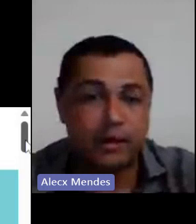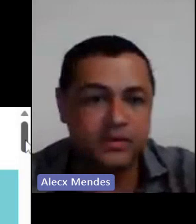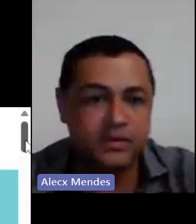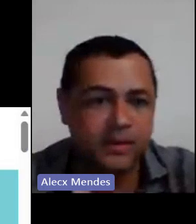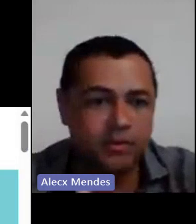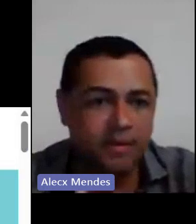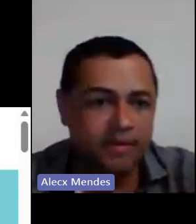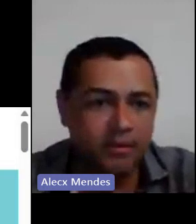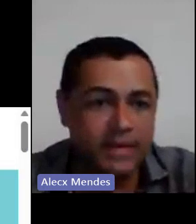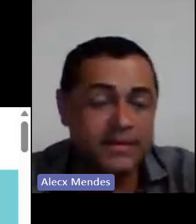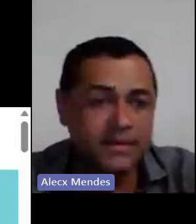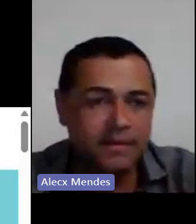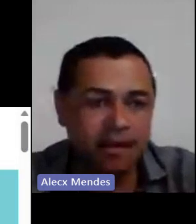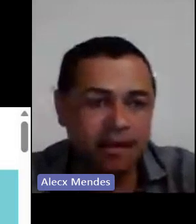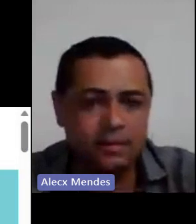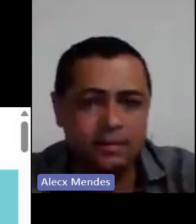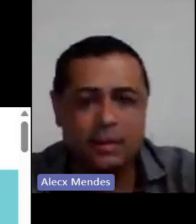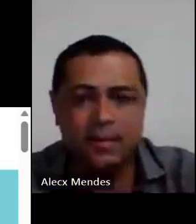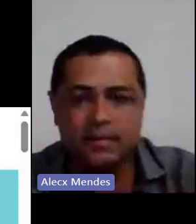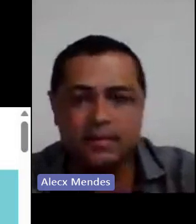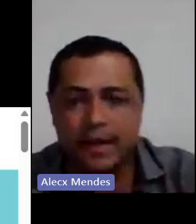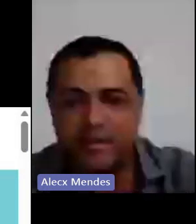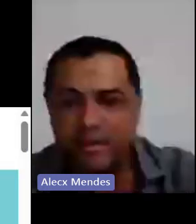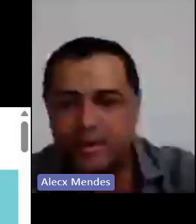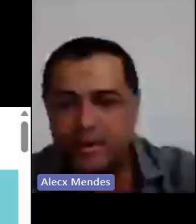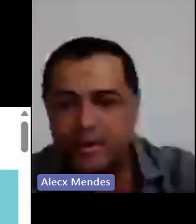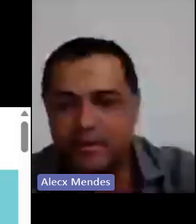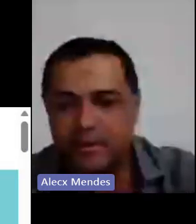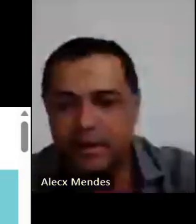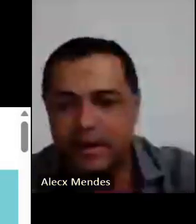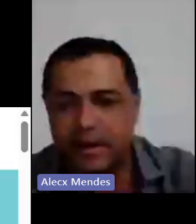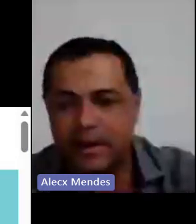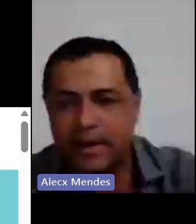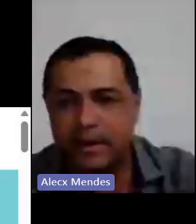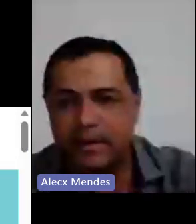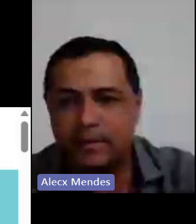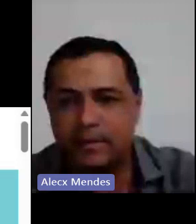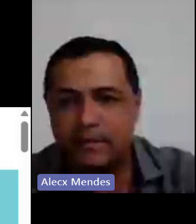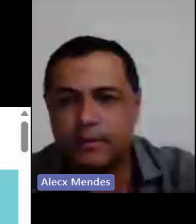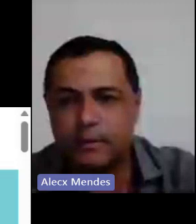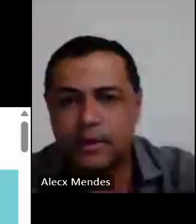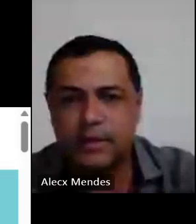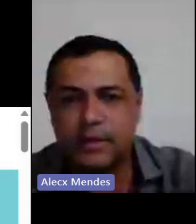O paper nosso, ele tem tudo a ver com esse tema, né, dos países aí,